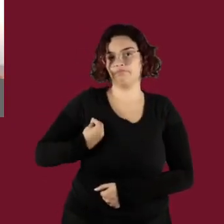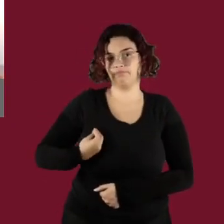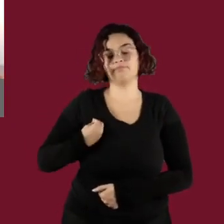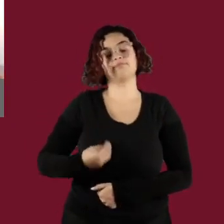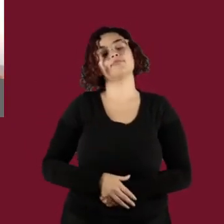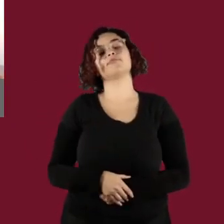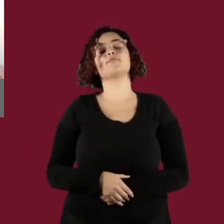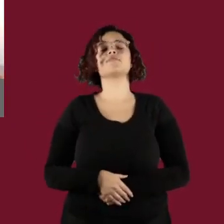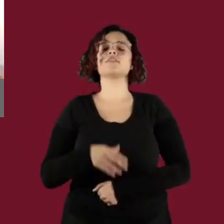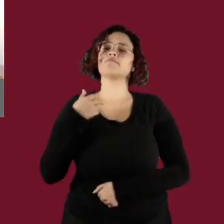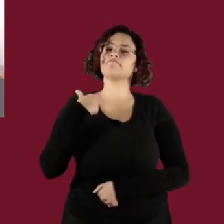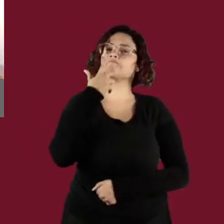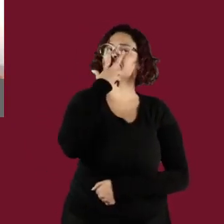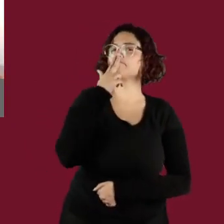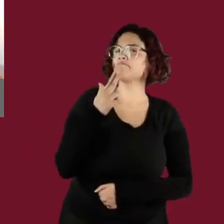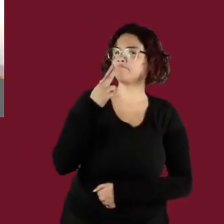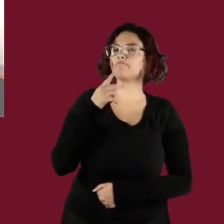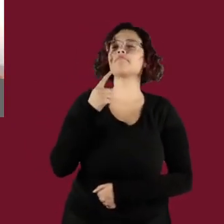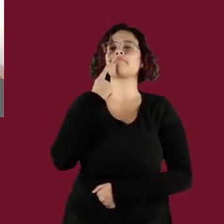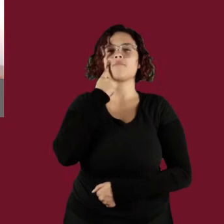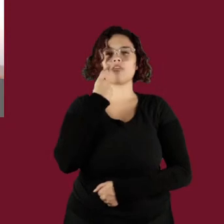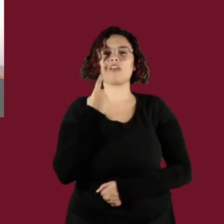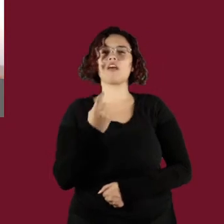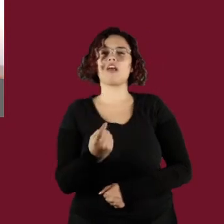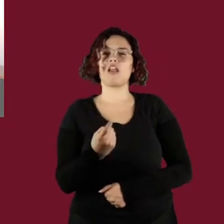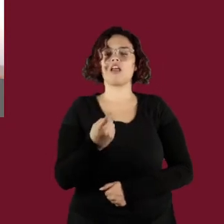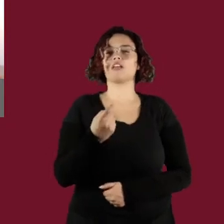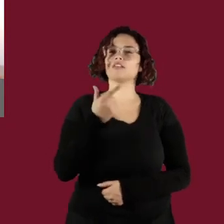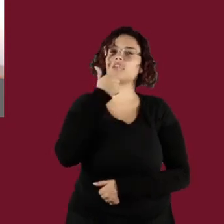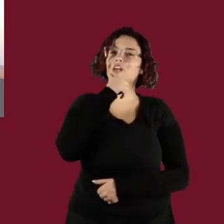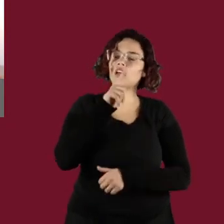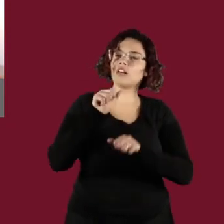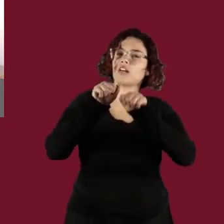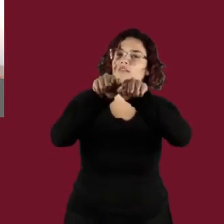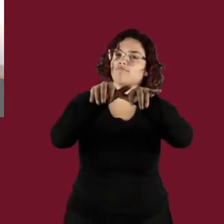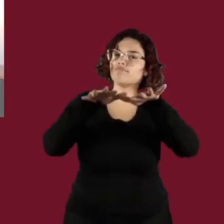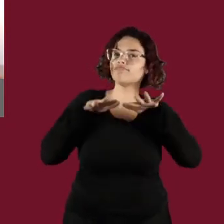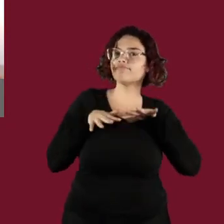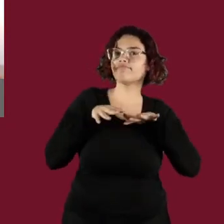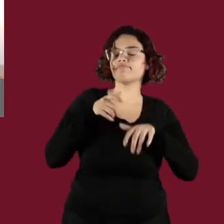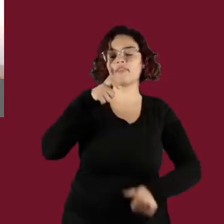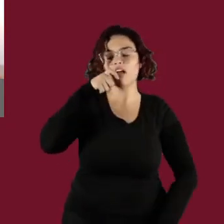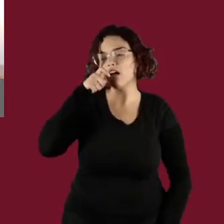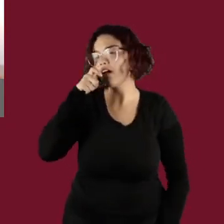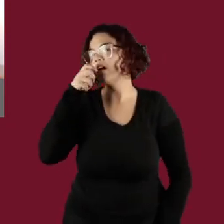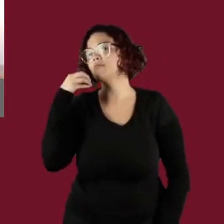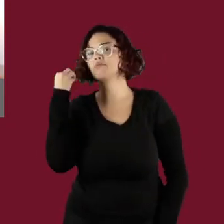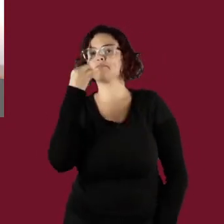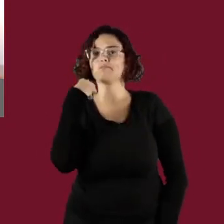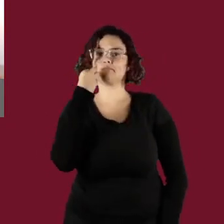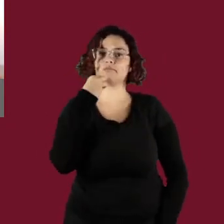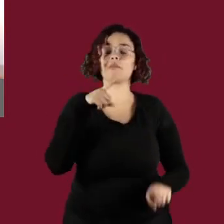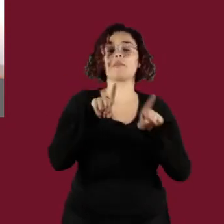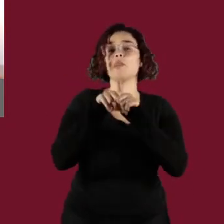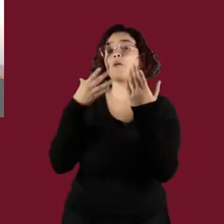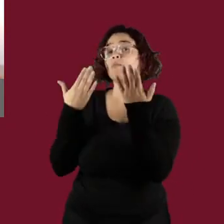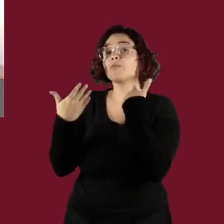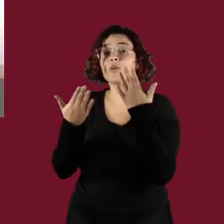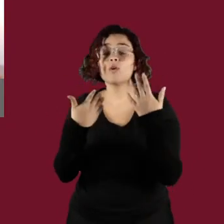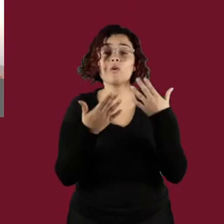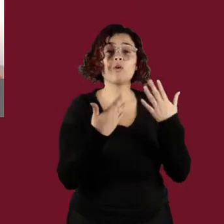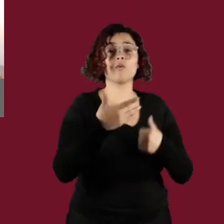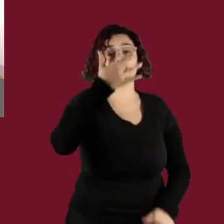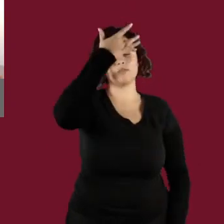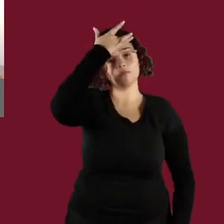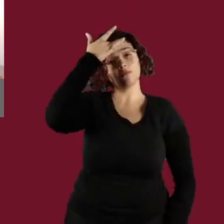disse que ele achou interessante toda essa, porque ele veio cobrir a Assembleia Geral, toda essa experiência, e que ele achou interessante também conversar com as pessoas que para elas